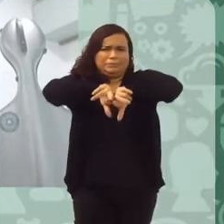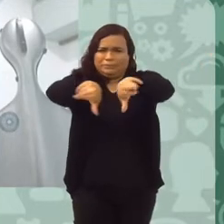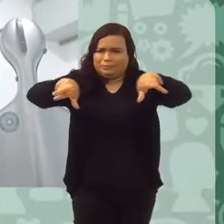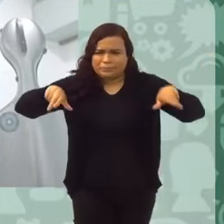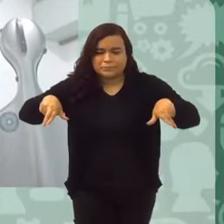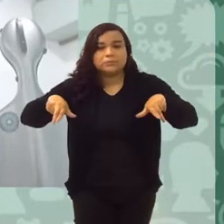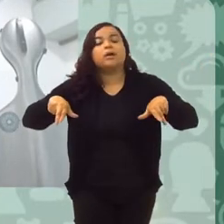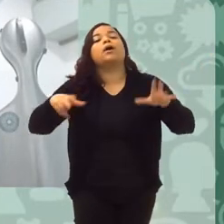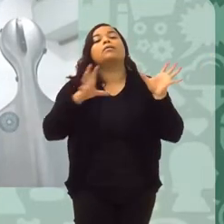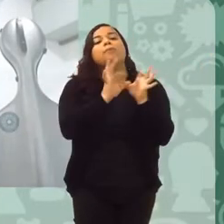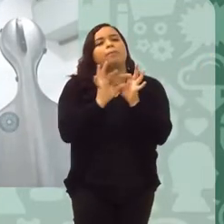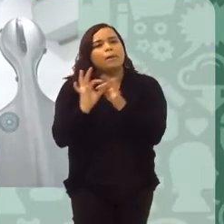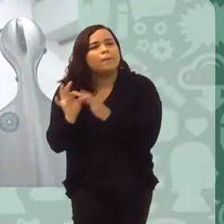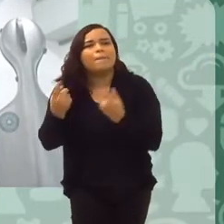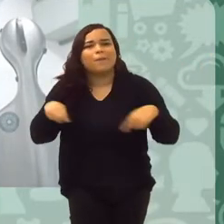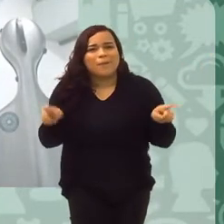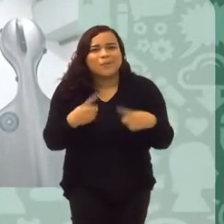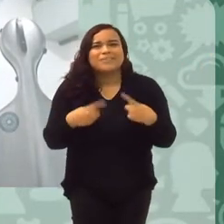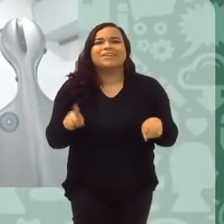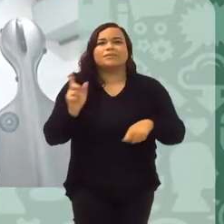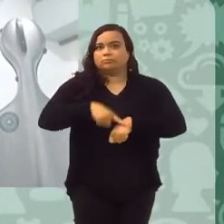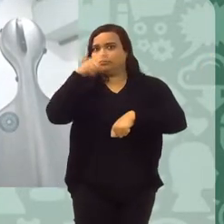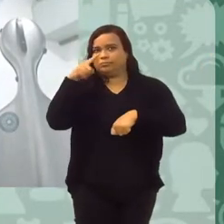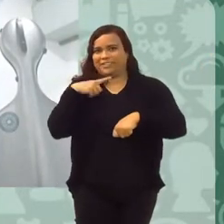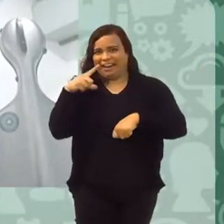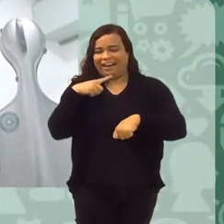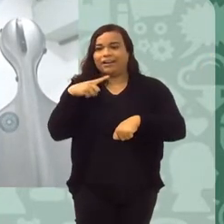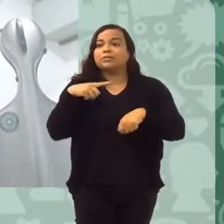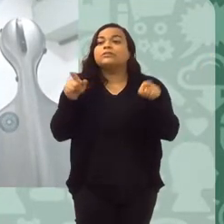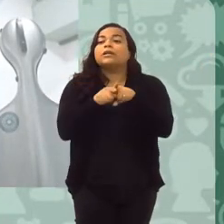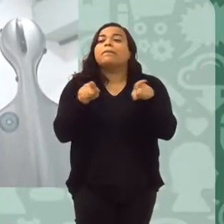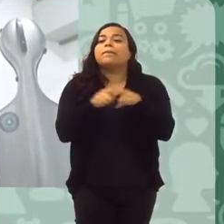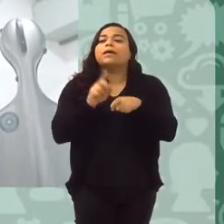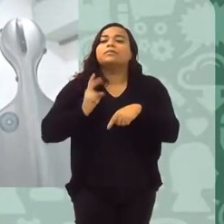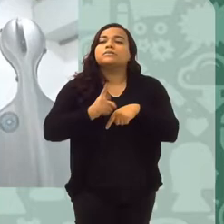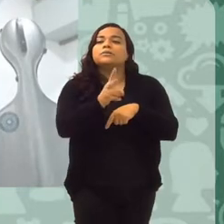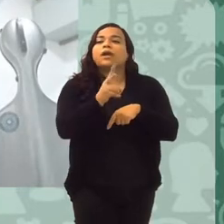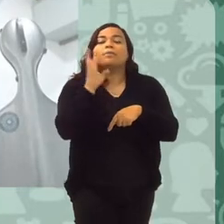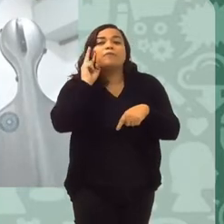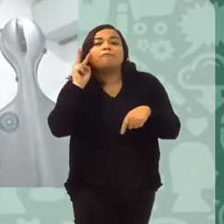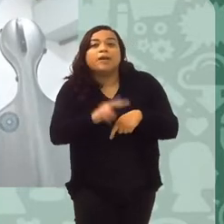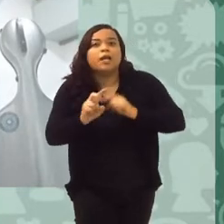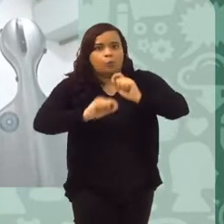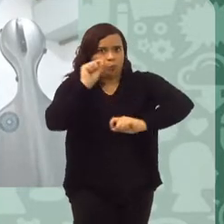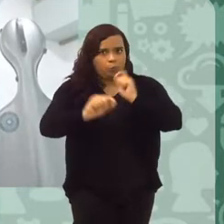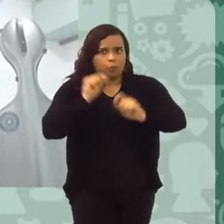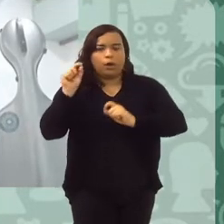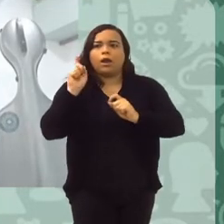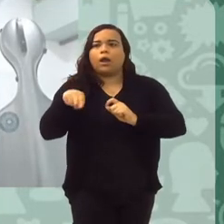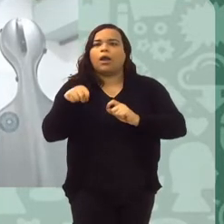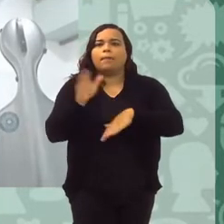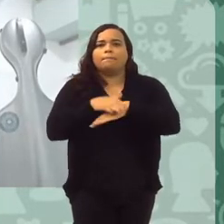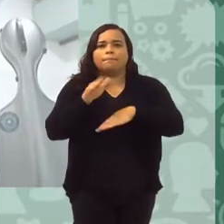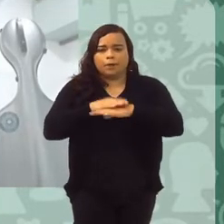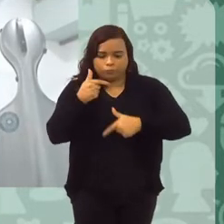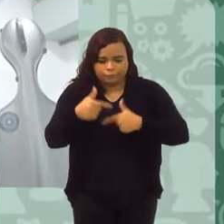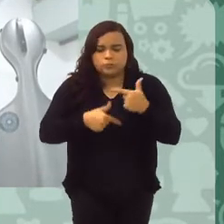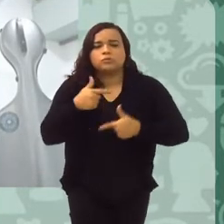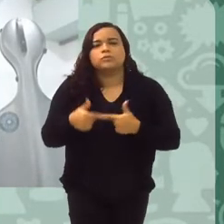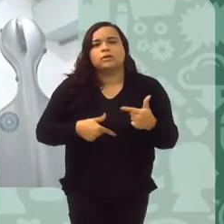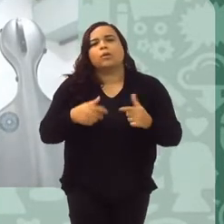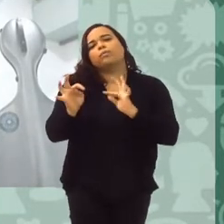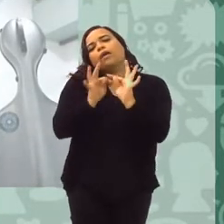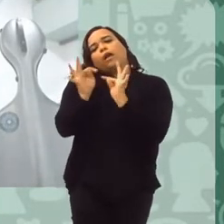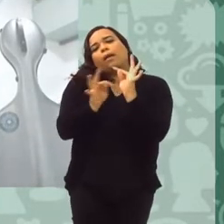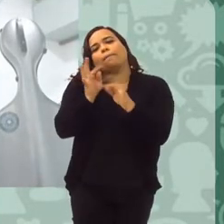A composição musical, a composição instantânea. Sempre visando a função terapêutica,